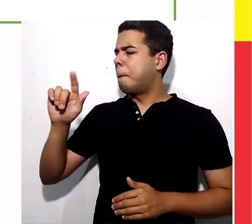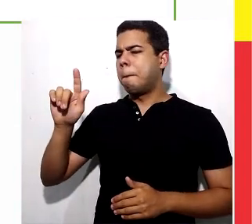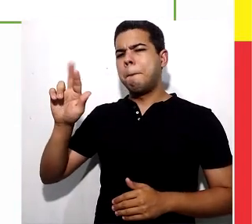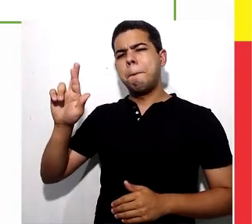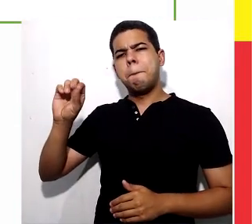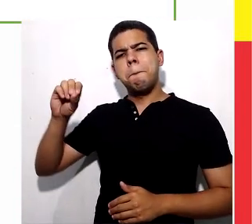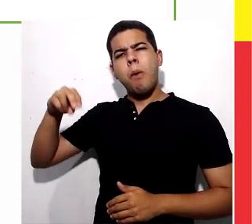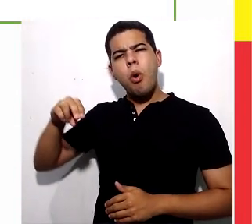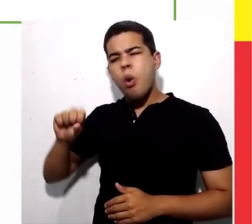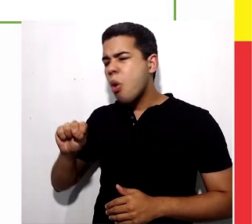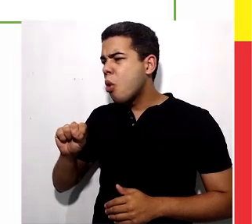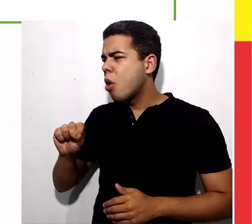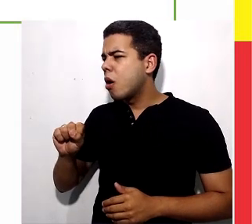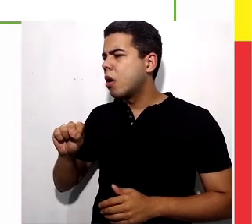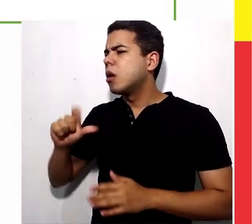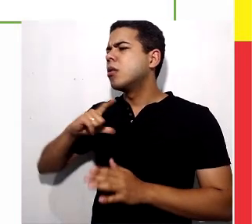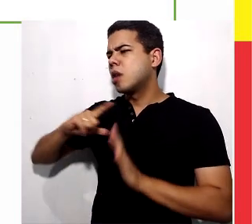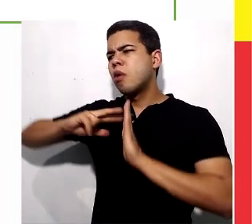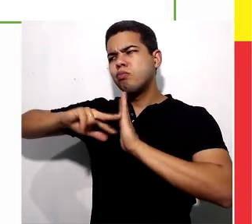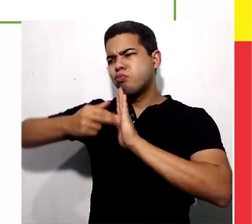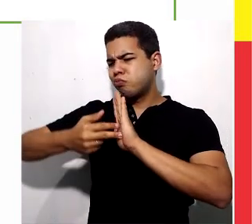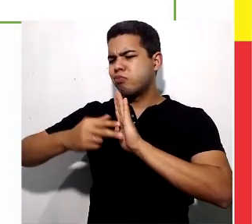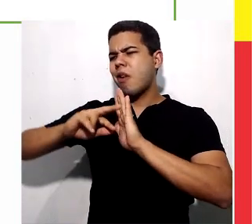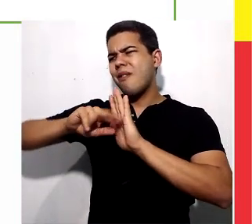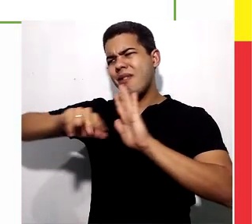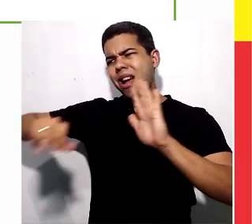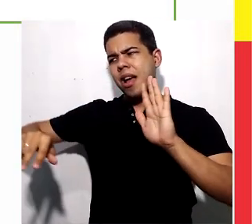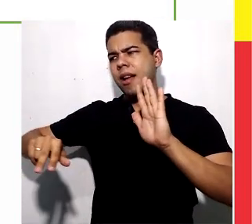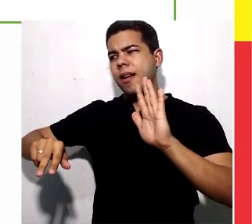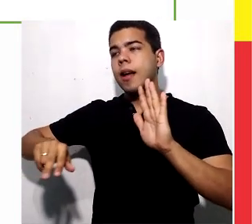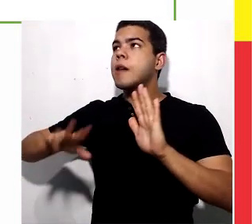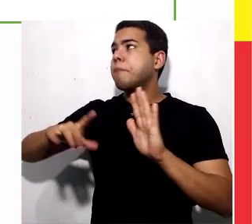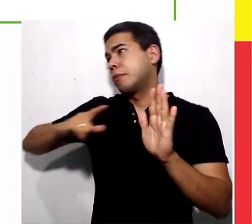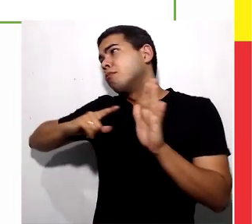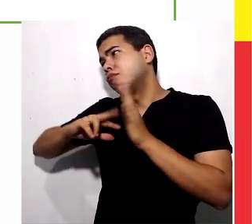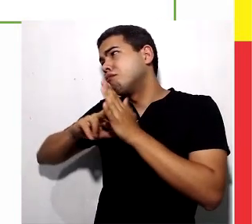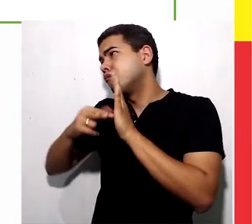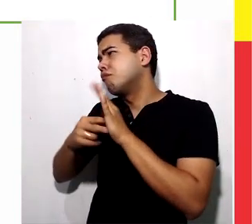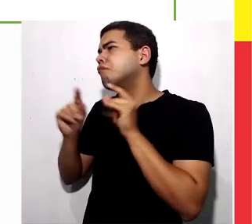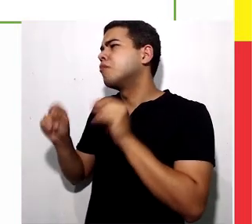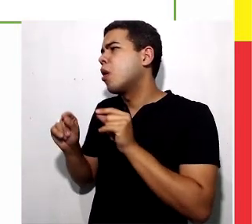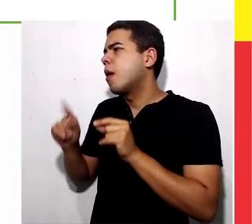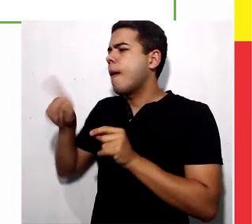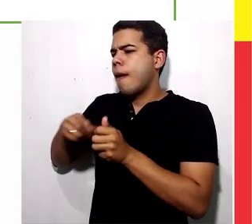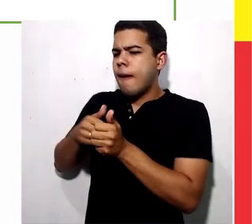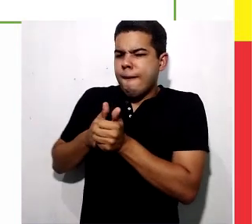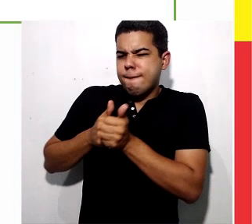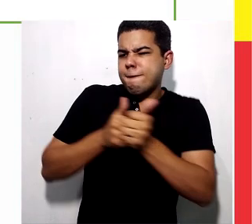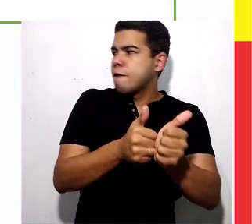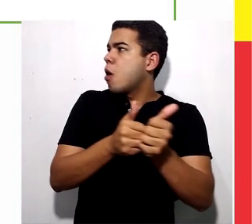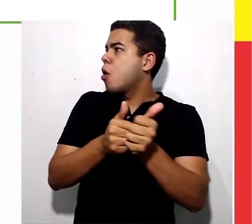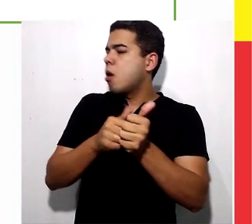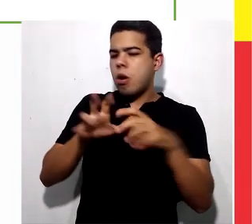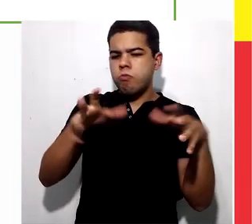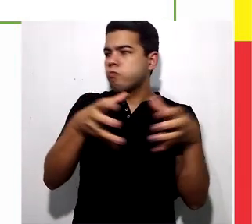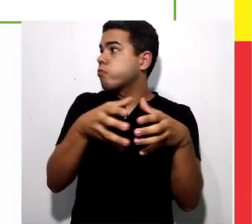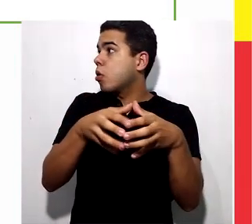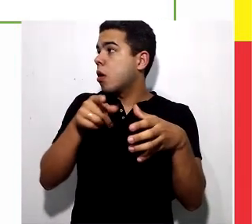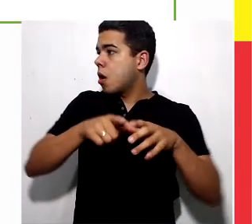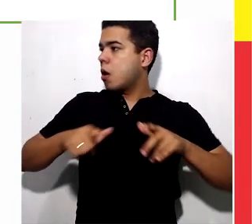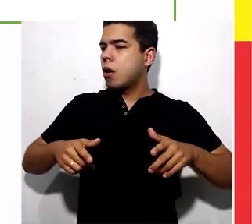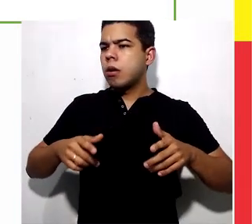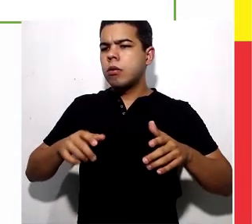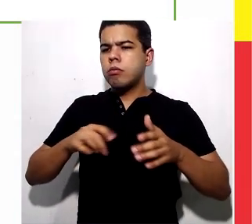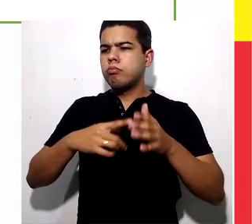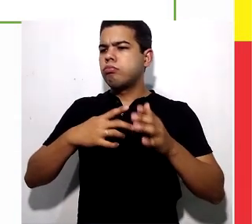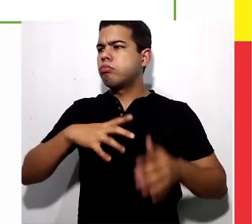termo que tem múltiplos significados, né? Mais frequentemente atribuída à perseguição deliberada de um grupo